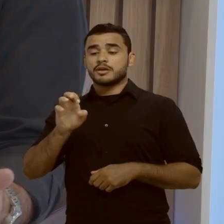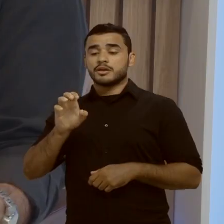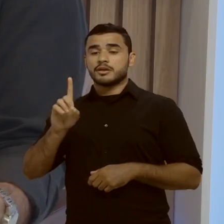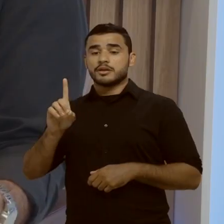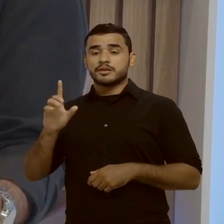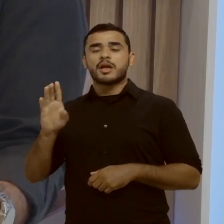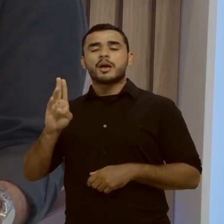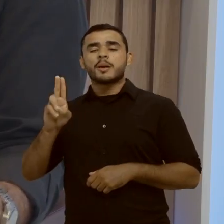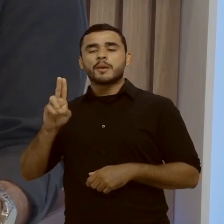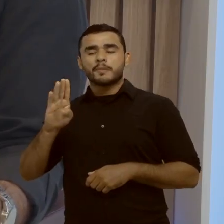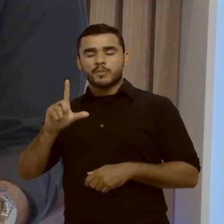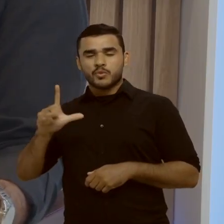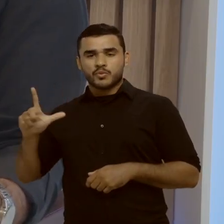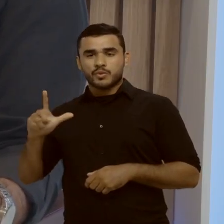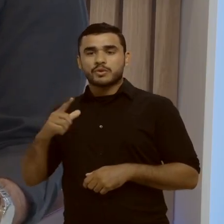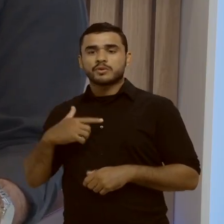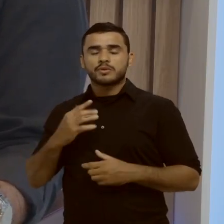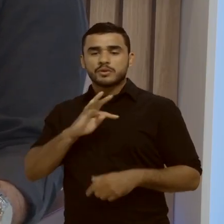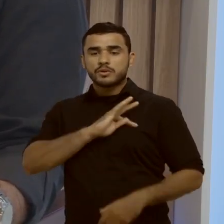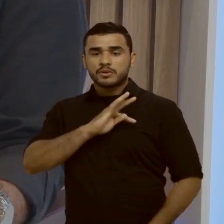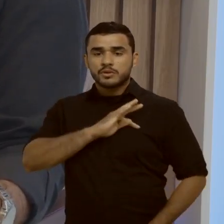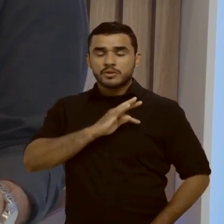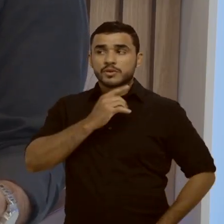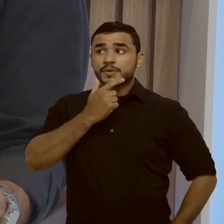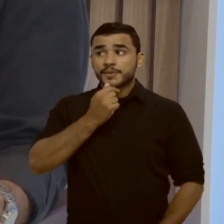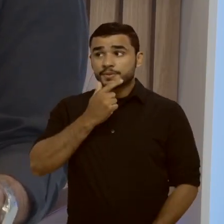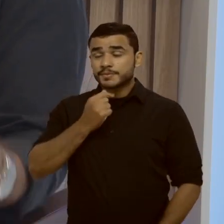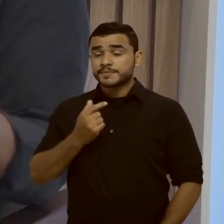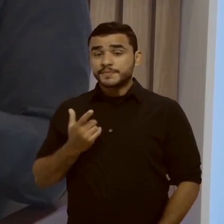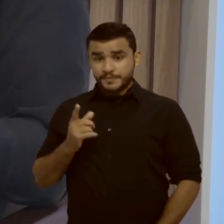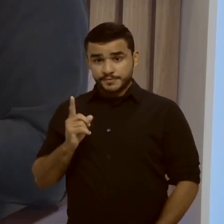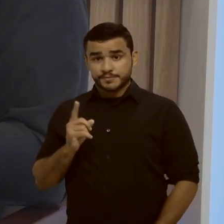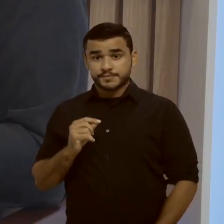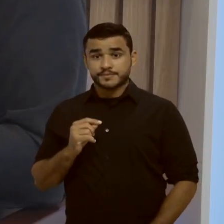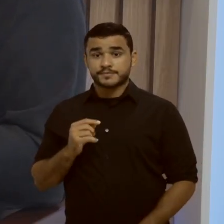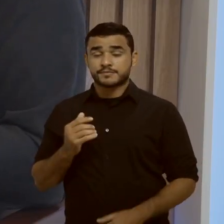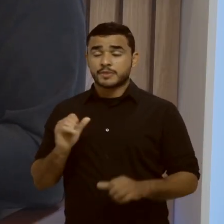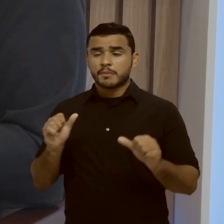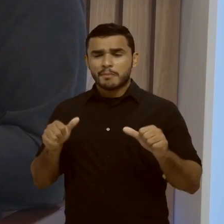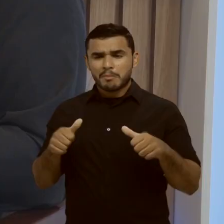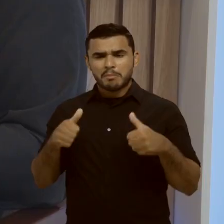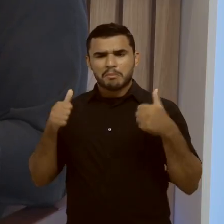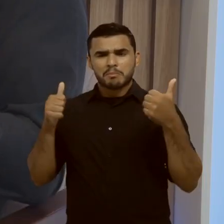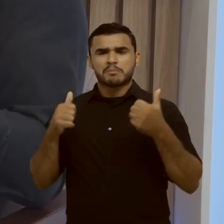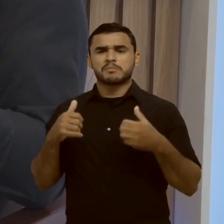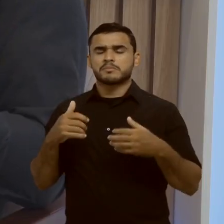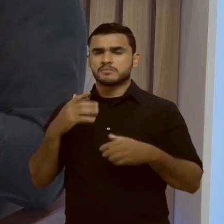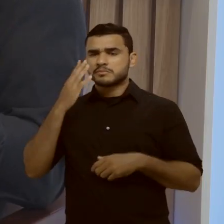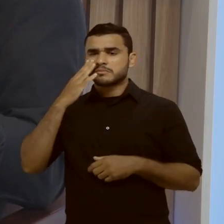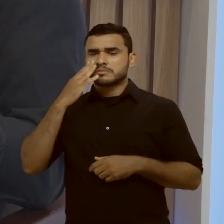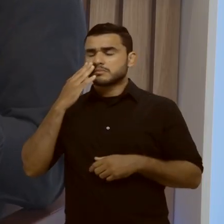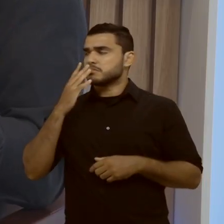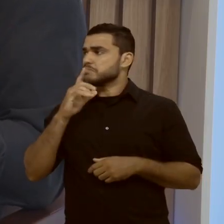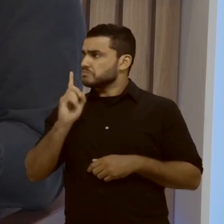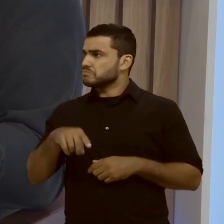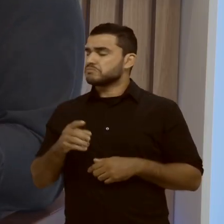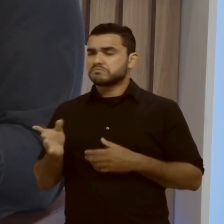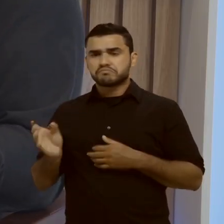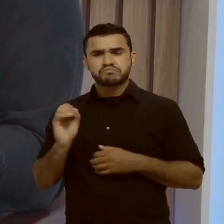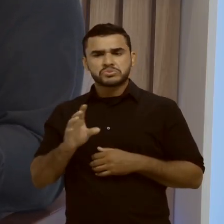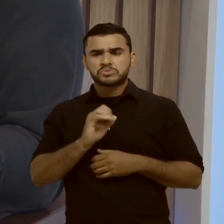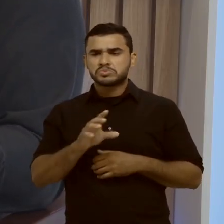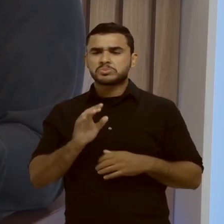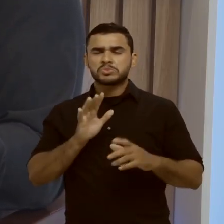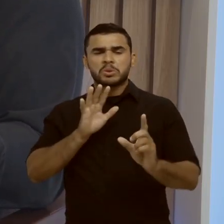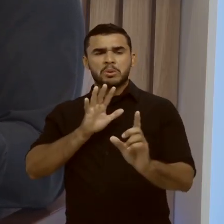técnico português Renato Paiva? A gente conseguiu visualizar uma melhora no grupo. O Fortaleza